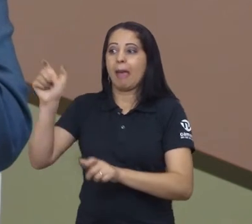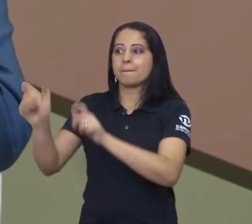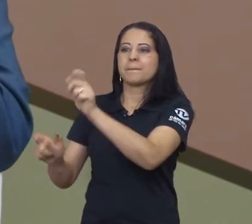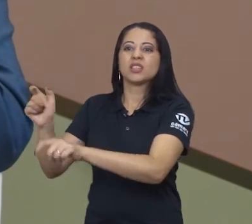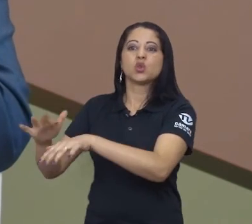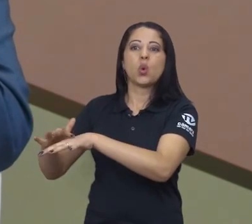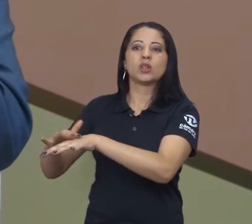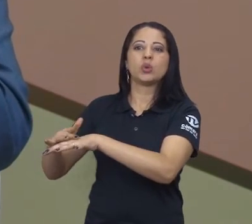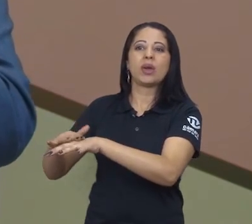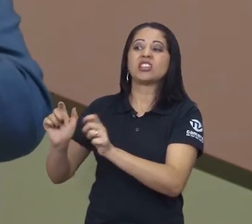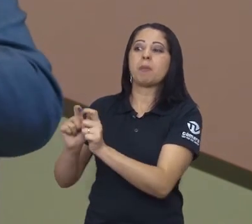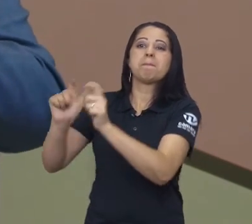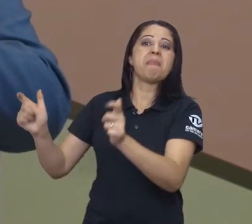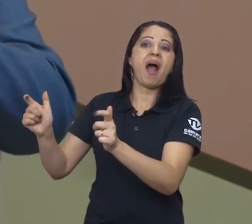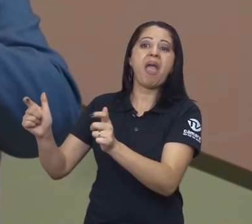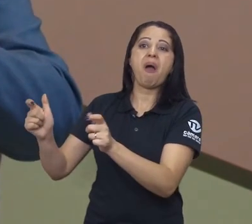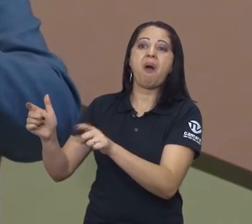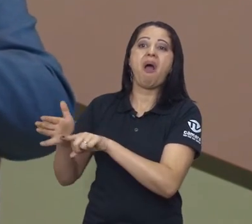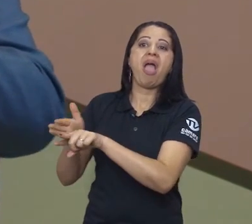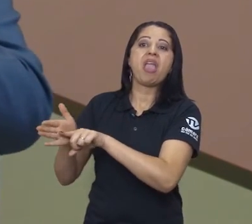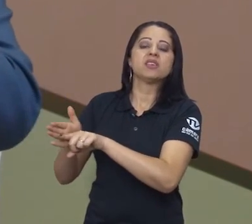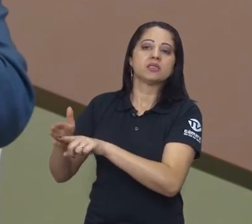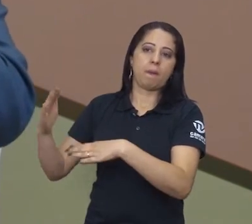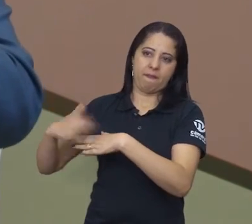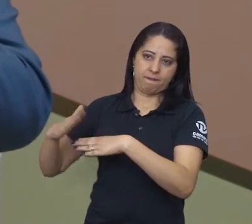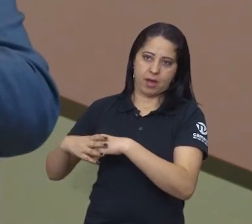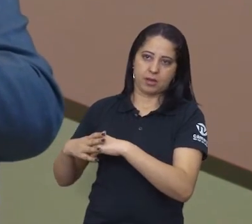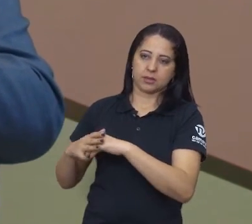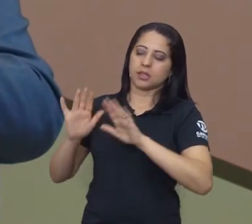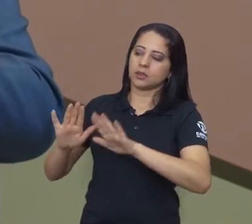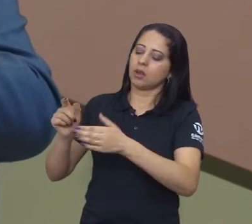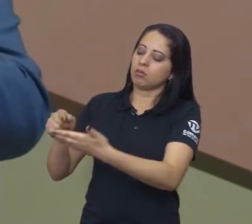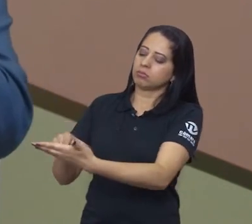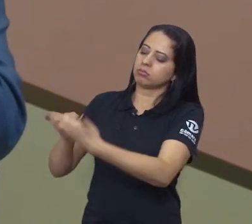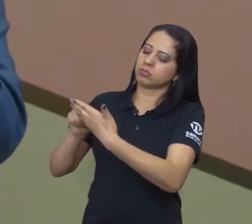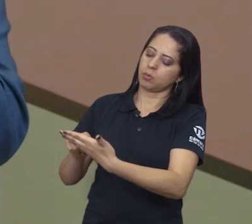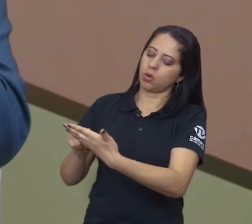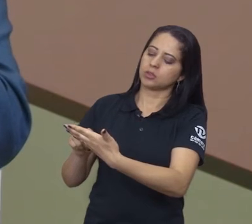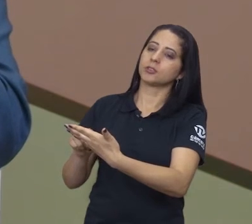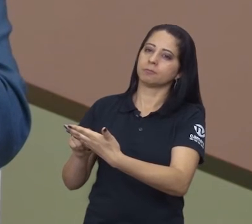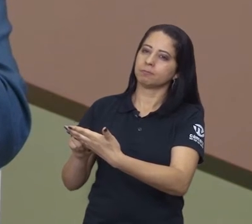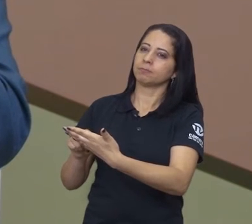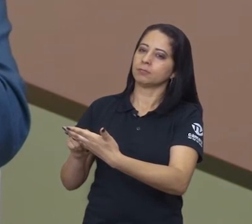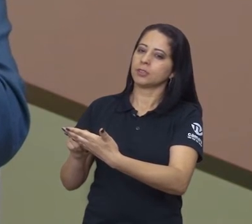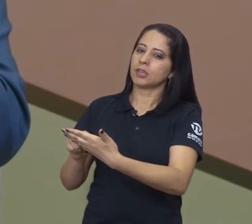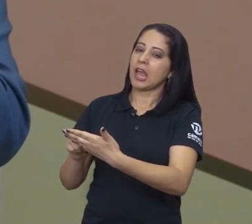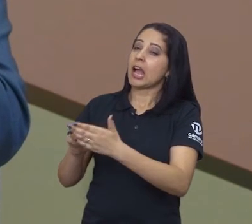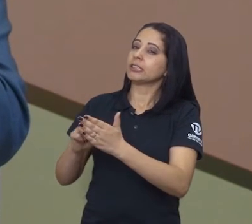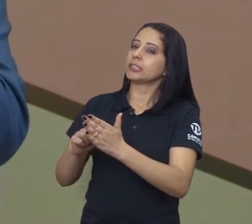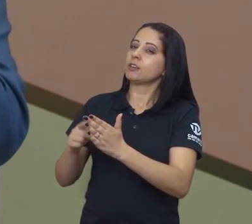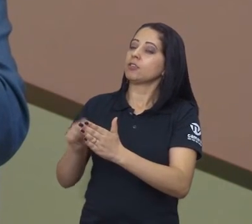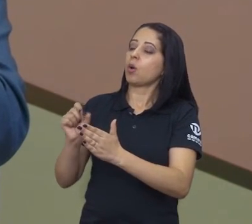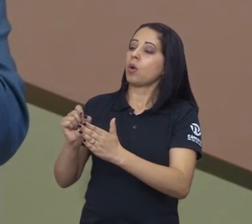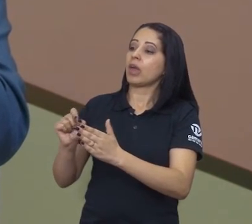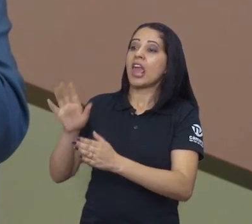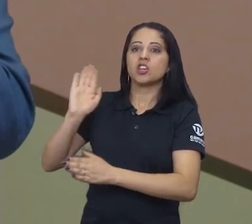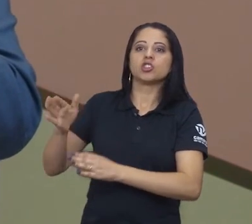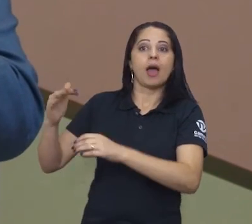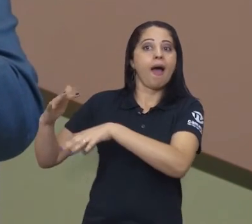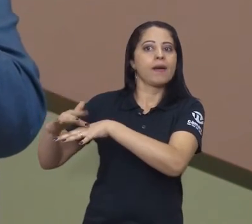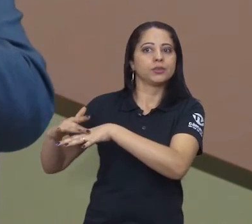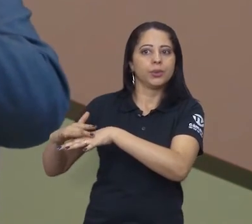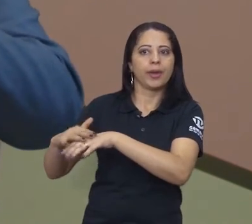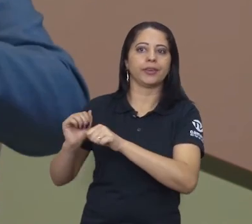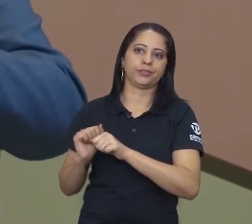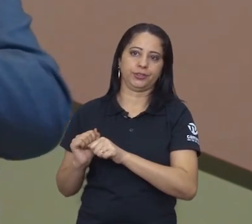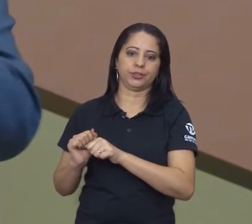doentes sim então quando você tem aquela referência de um exame aquela referência são de uma maioria doente então o